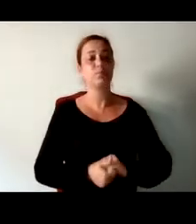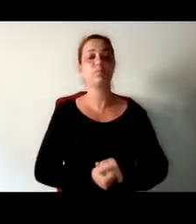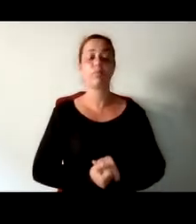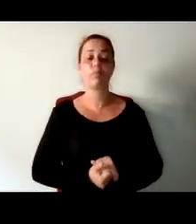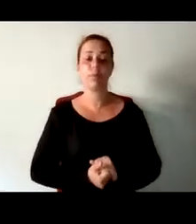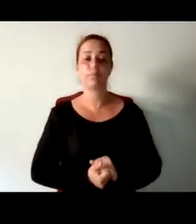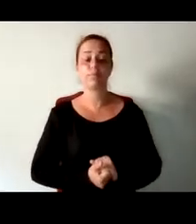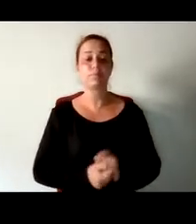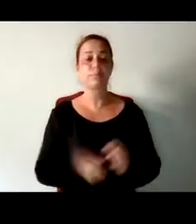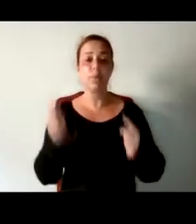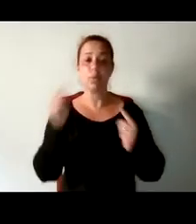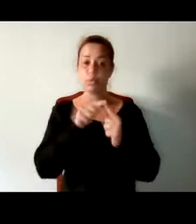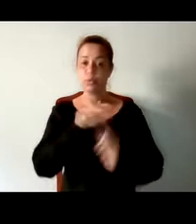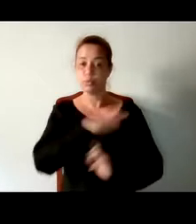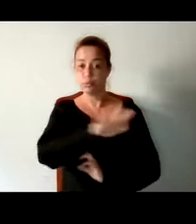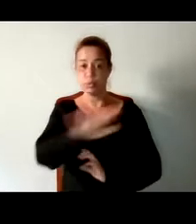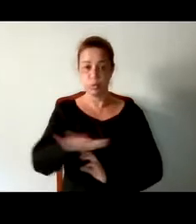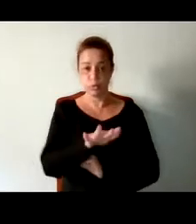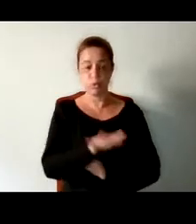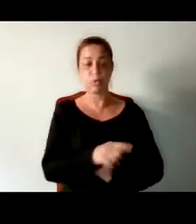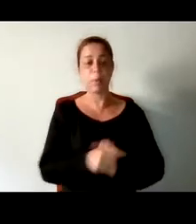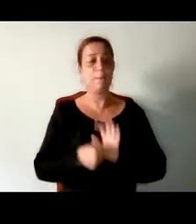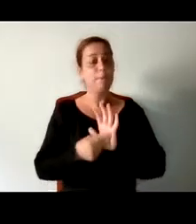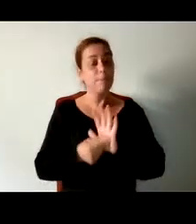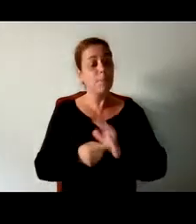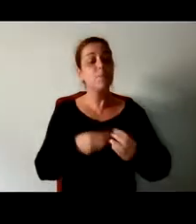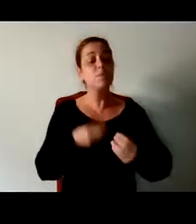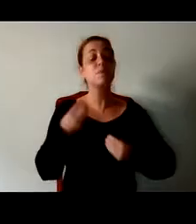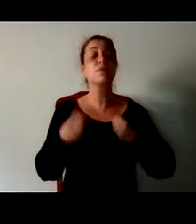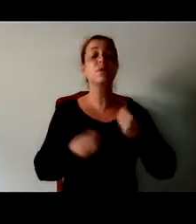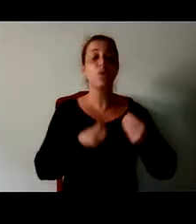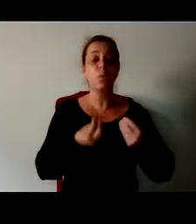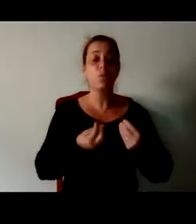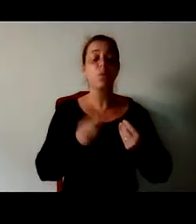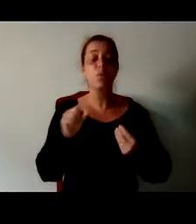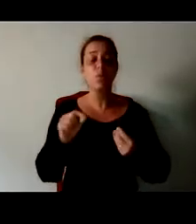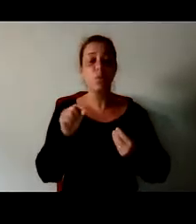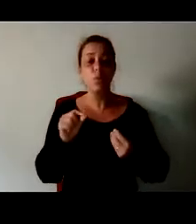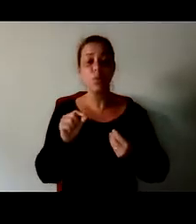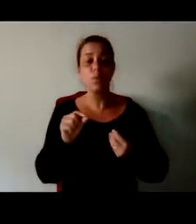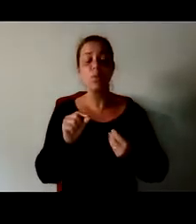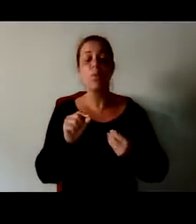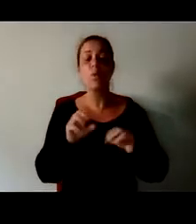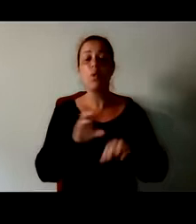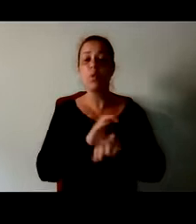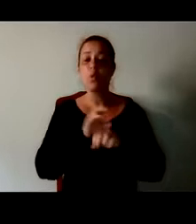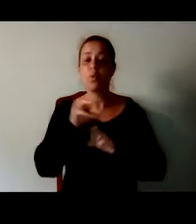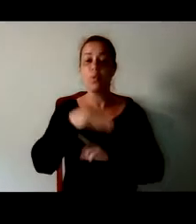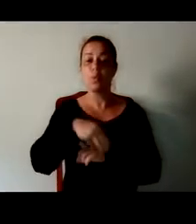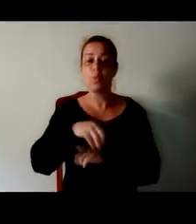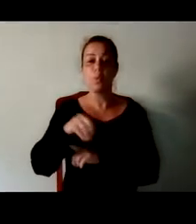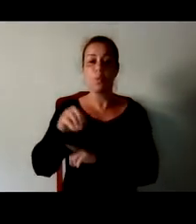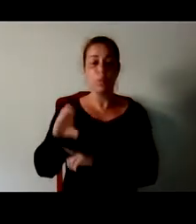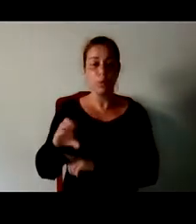O objetivo geral, então, é descrever em que medida ou forma um curso MOOC sobre o uso inovador